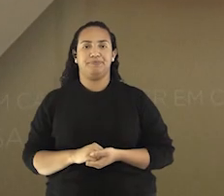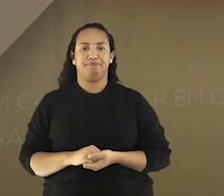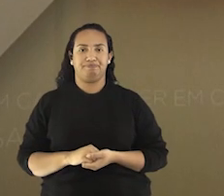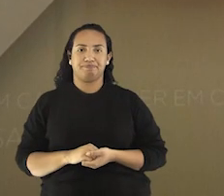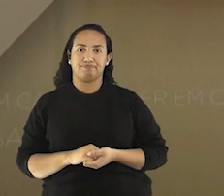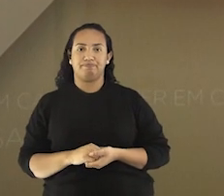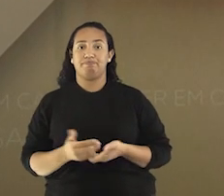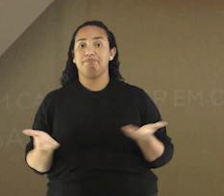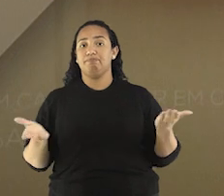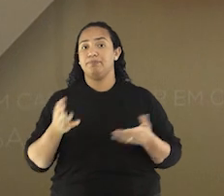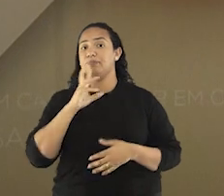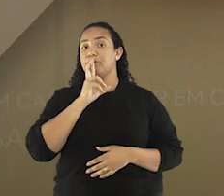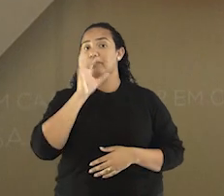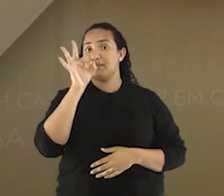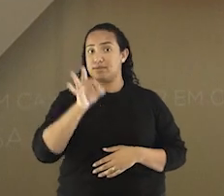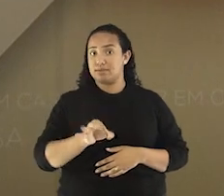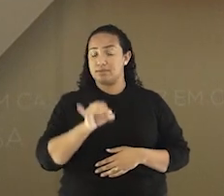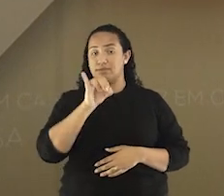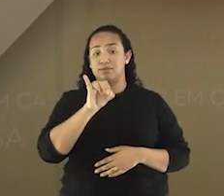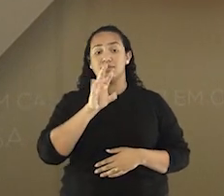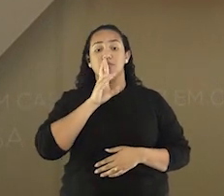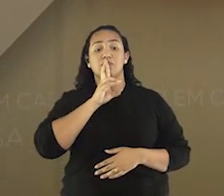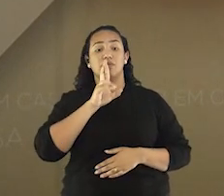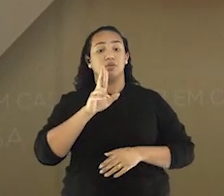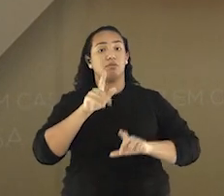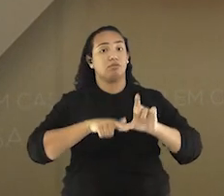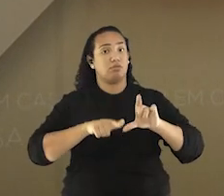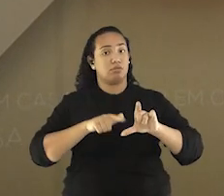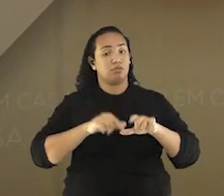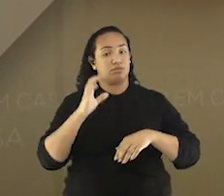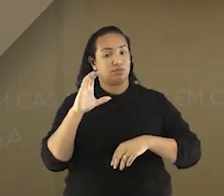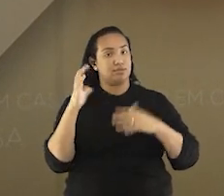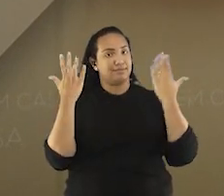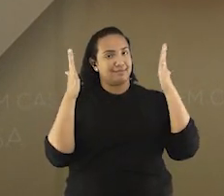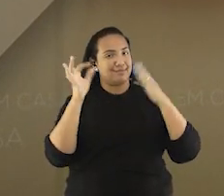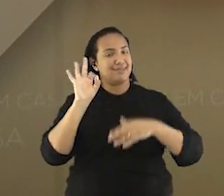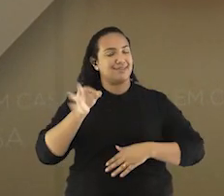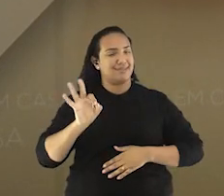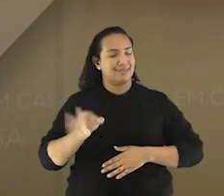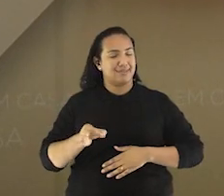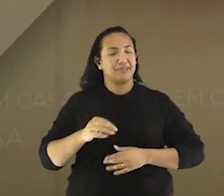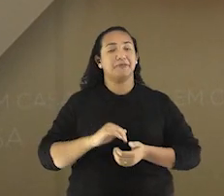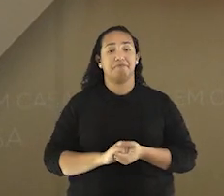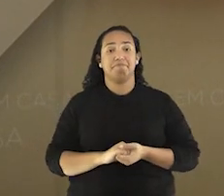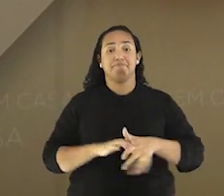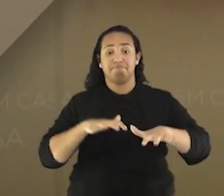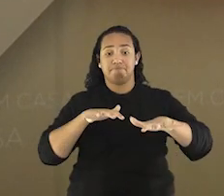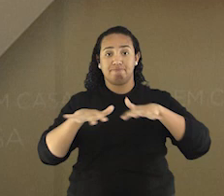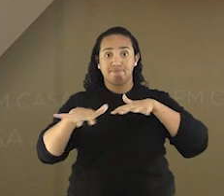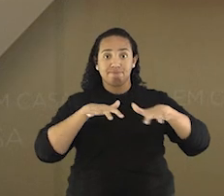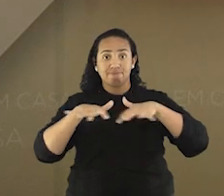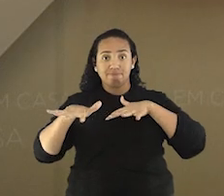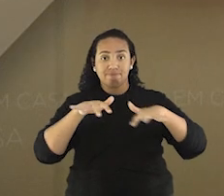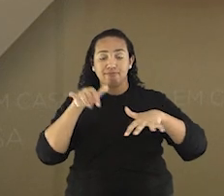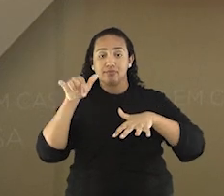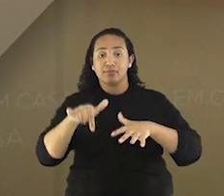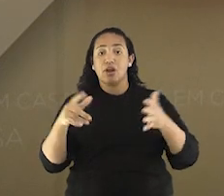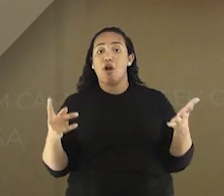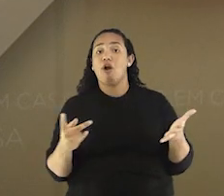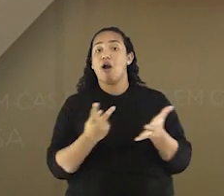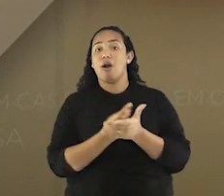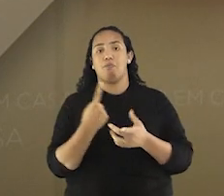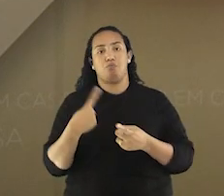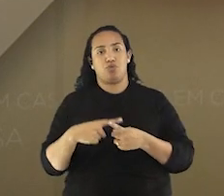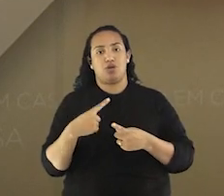Vamos para a correção. Acertou quem respondeu a letra C. Os terremotos, conforme vimos, são ocasionados pelo